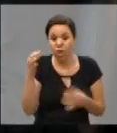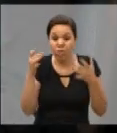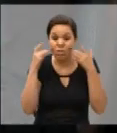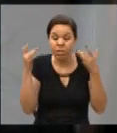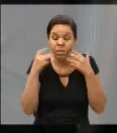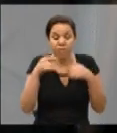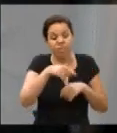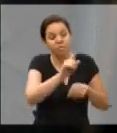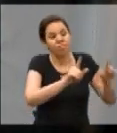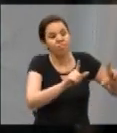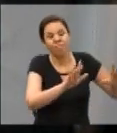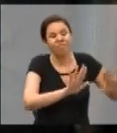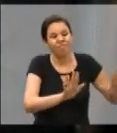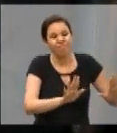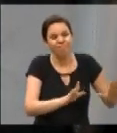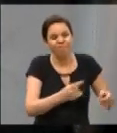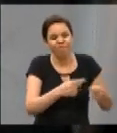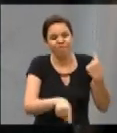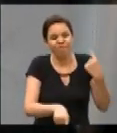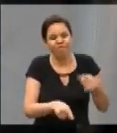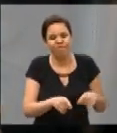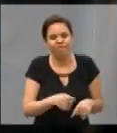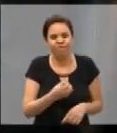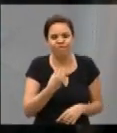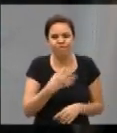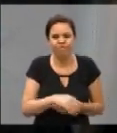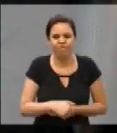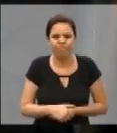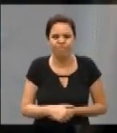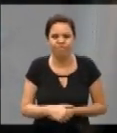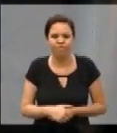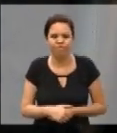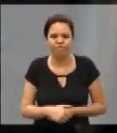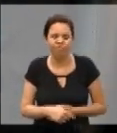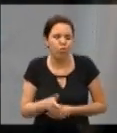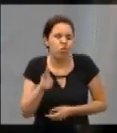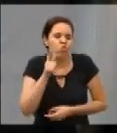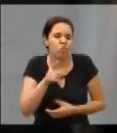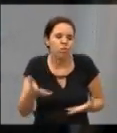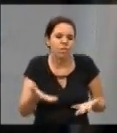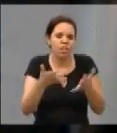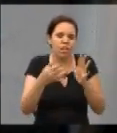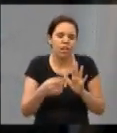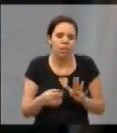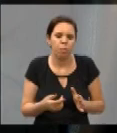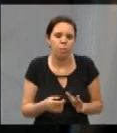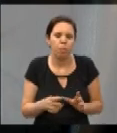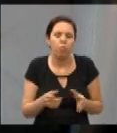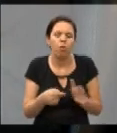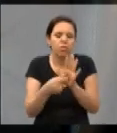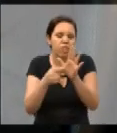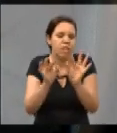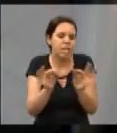teatro e na TV já não acho que fica tão bom porque ele não consegue dar essa diminuída que ele falou,